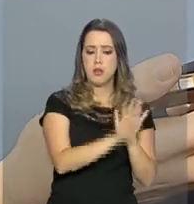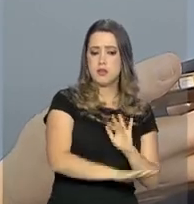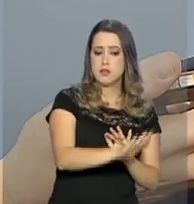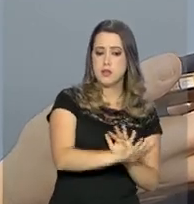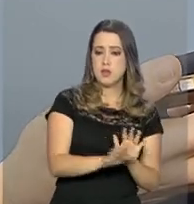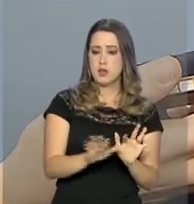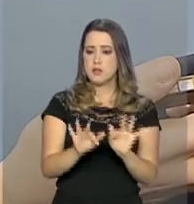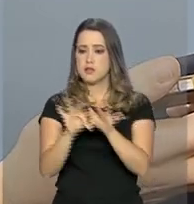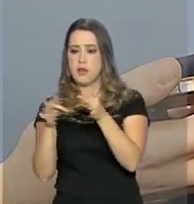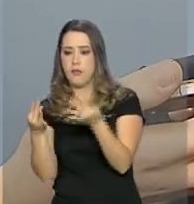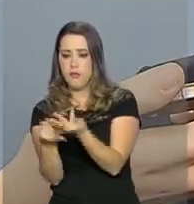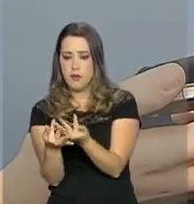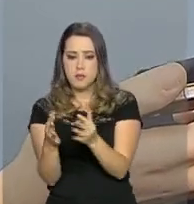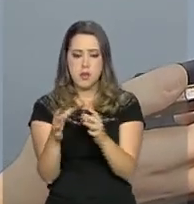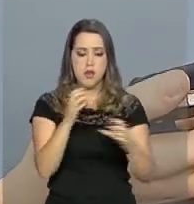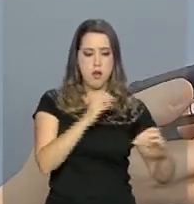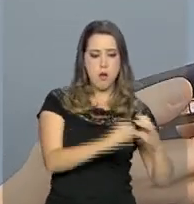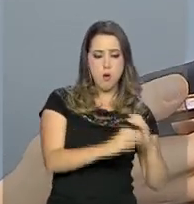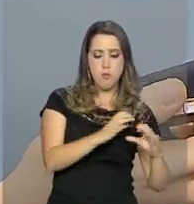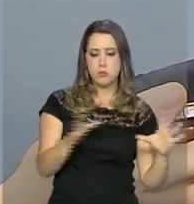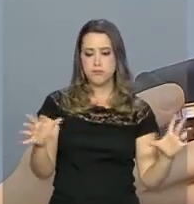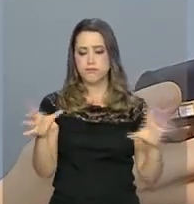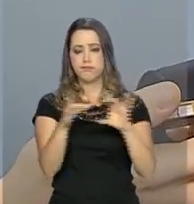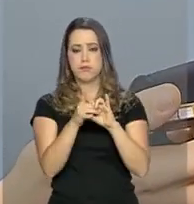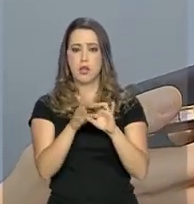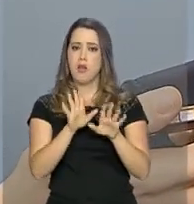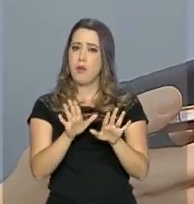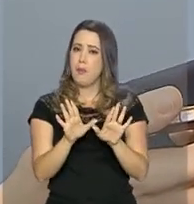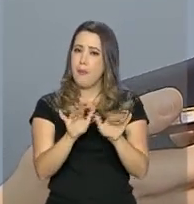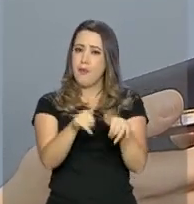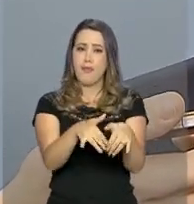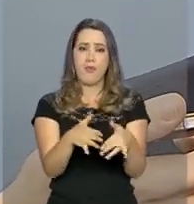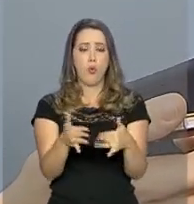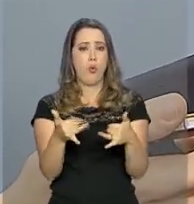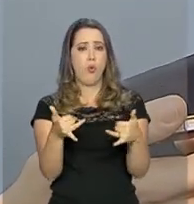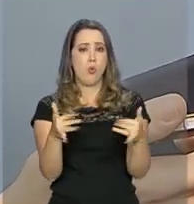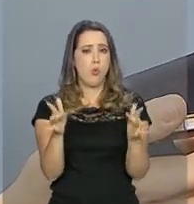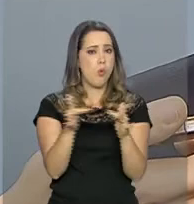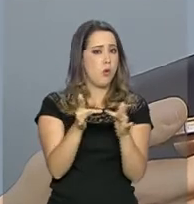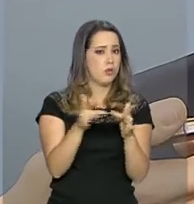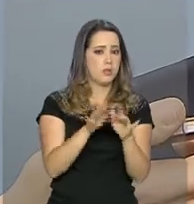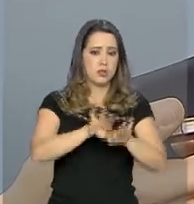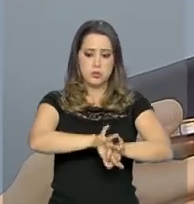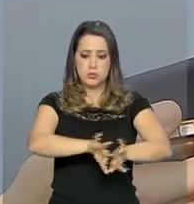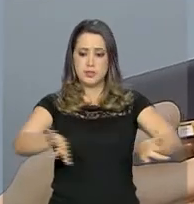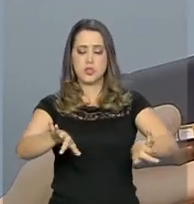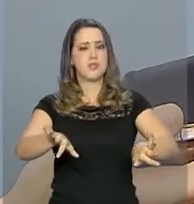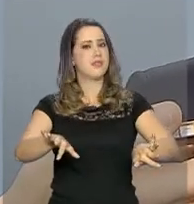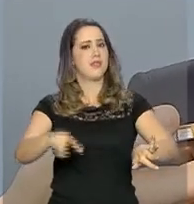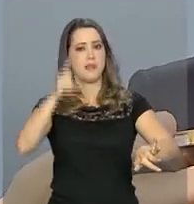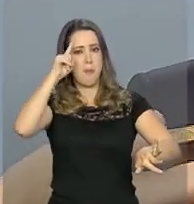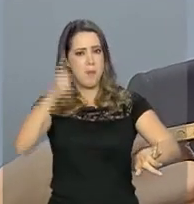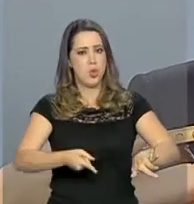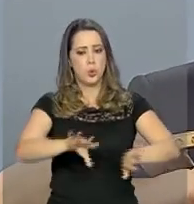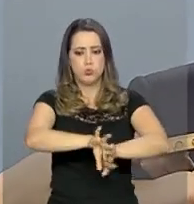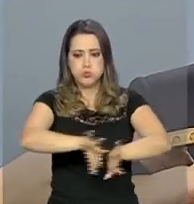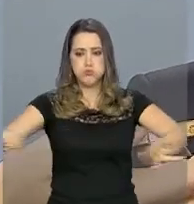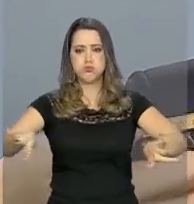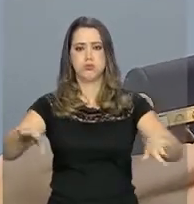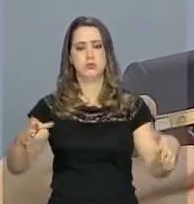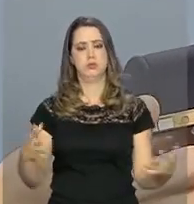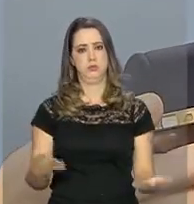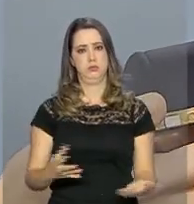as suas respectivas famílias, para suprir, pelo menos através do contato, a distância física forçada a que eles foram